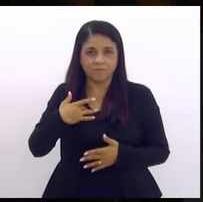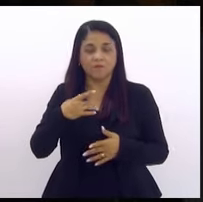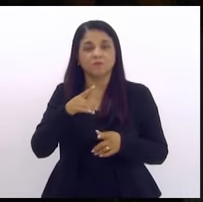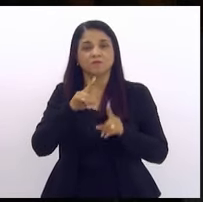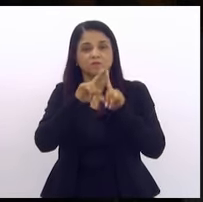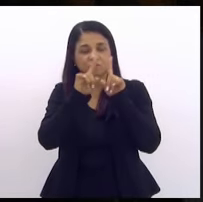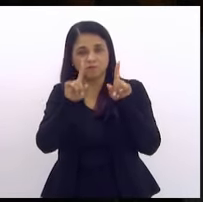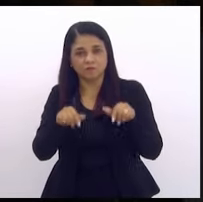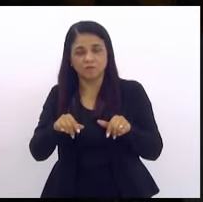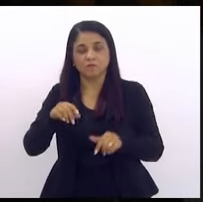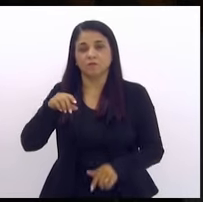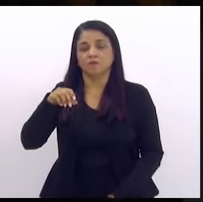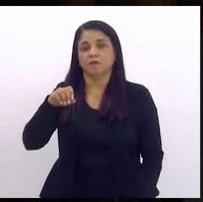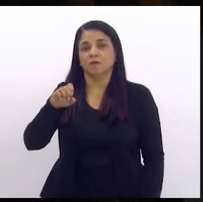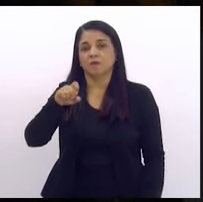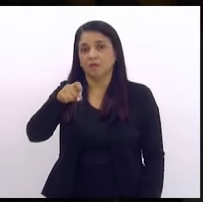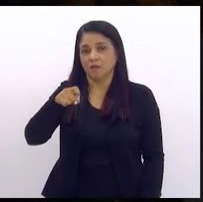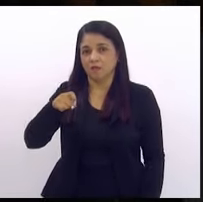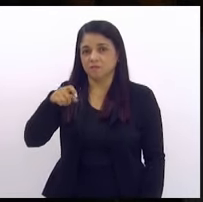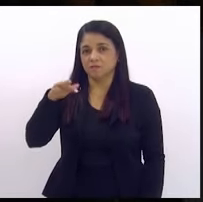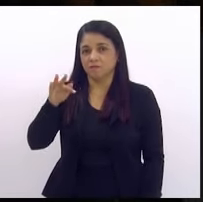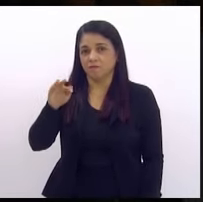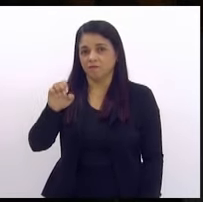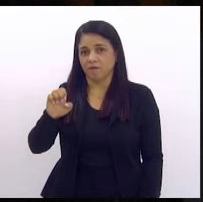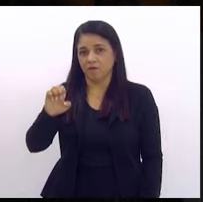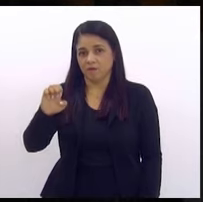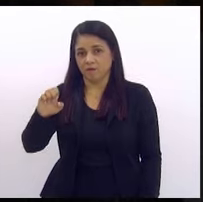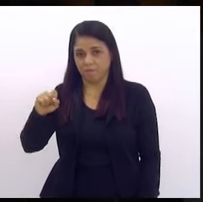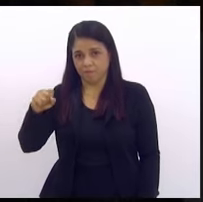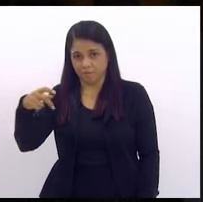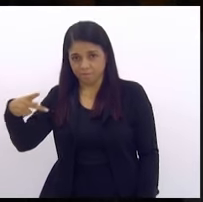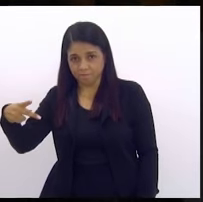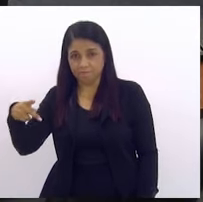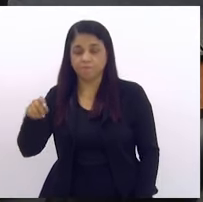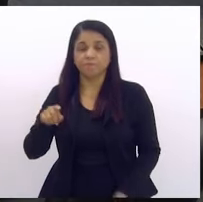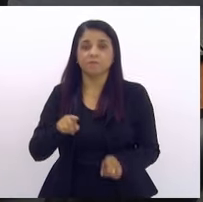da ex-FAEP, para que tenham seus direitos garantidos.